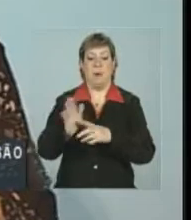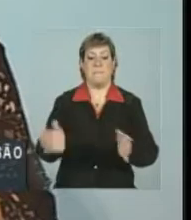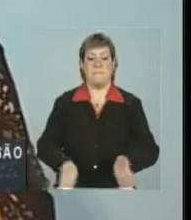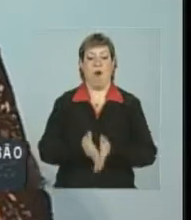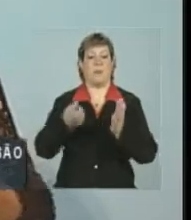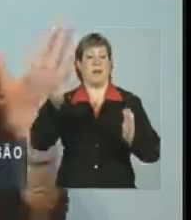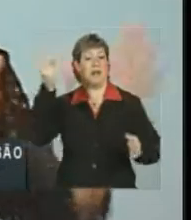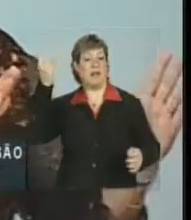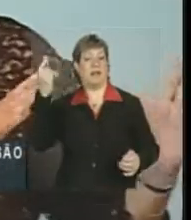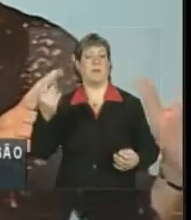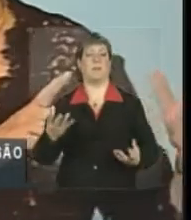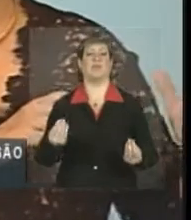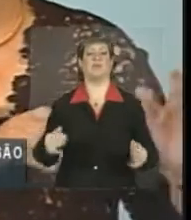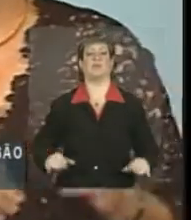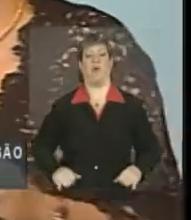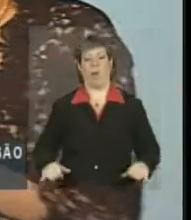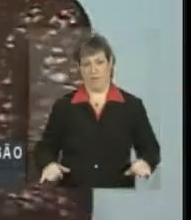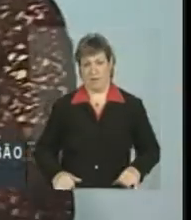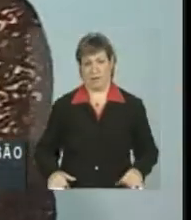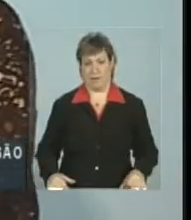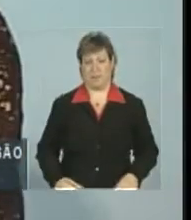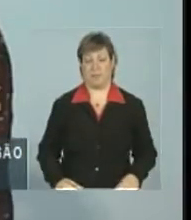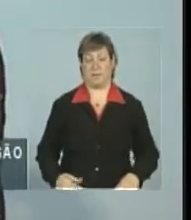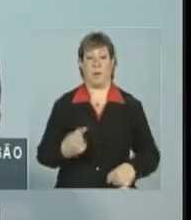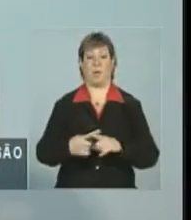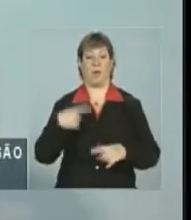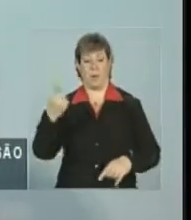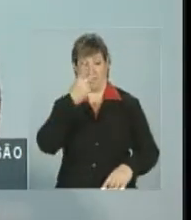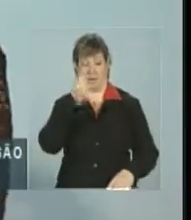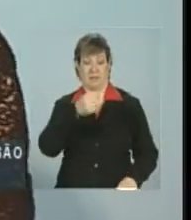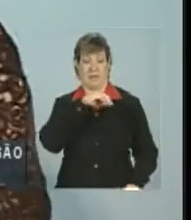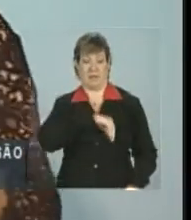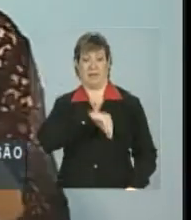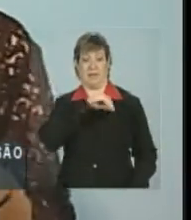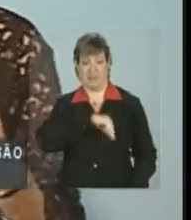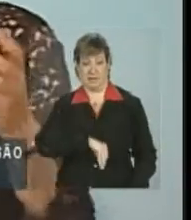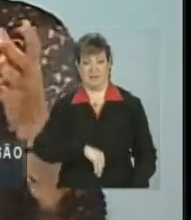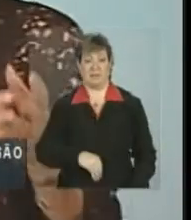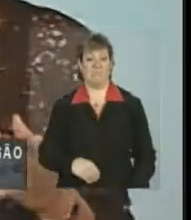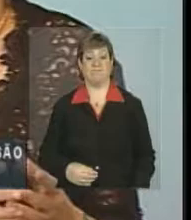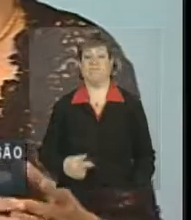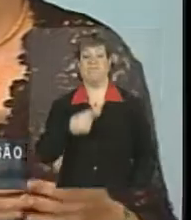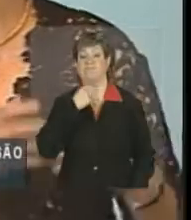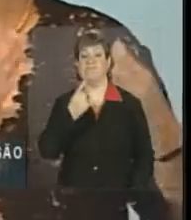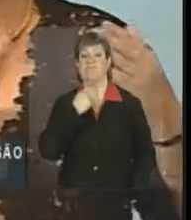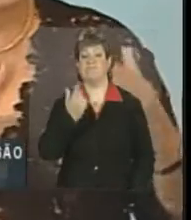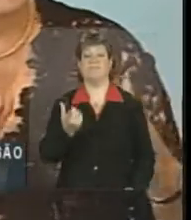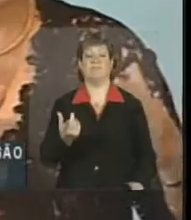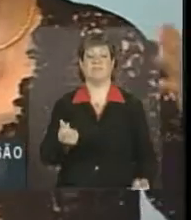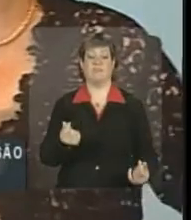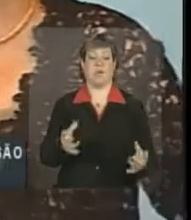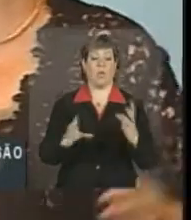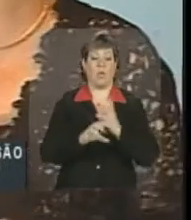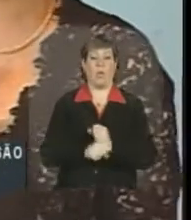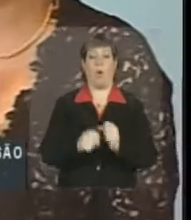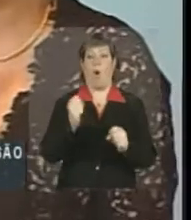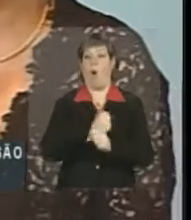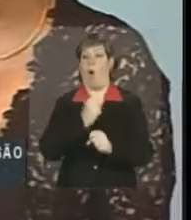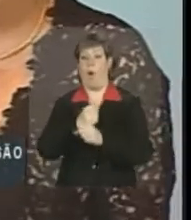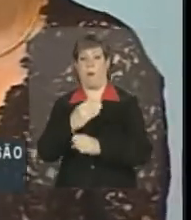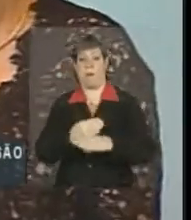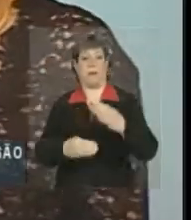resolver o problema sem subsídio, porque a renda das pessoas não suportava o custo da